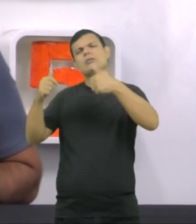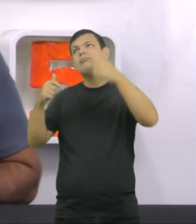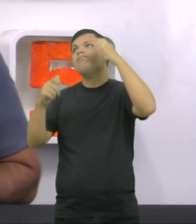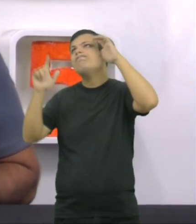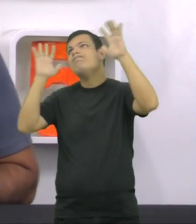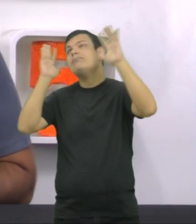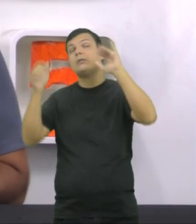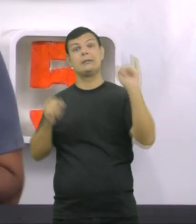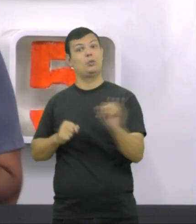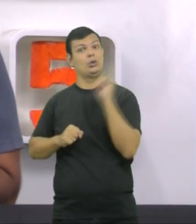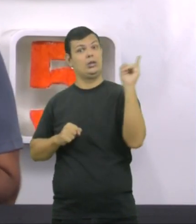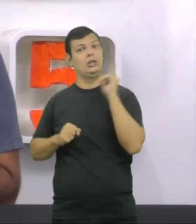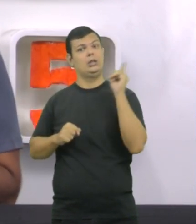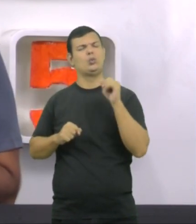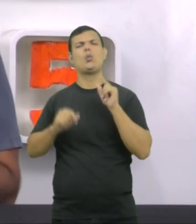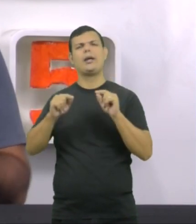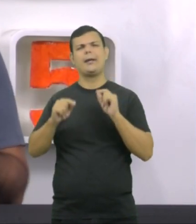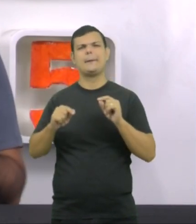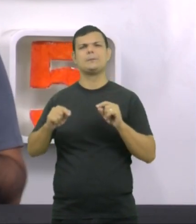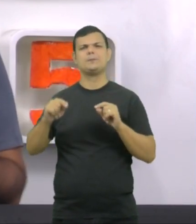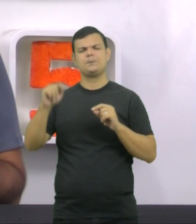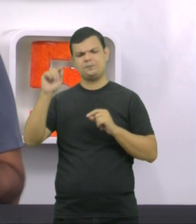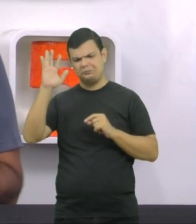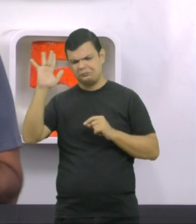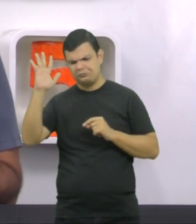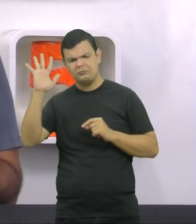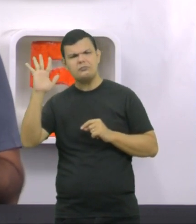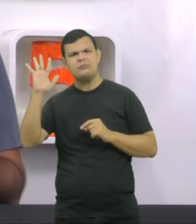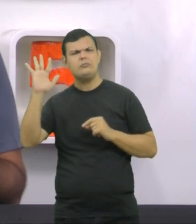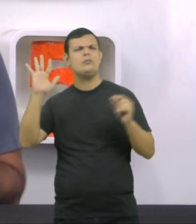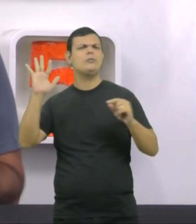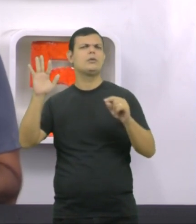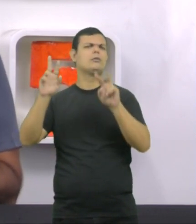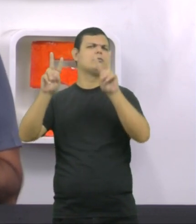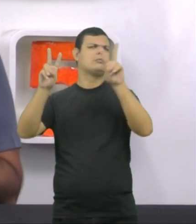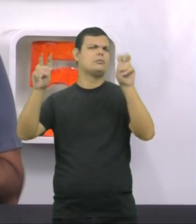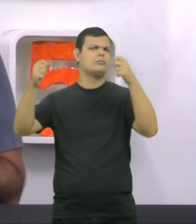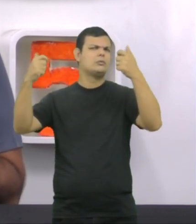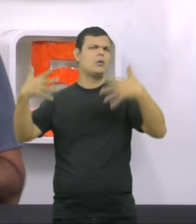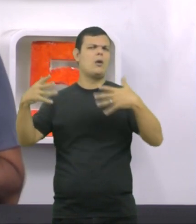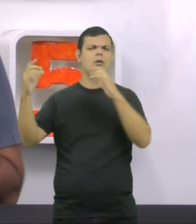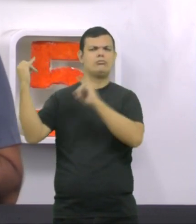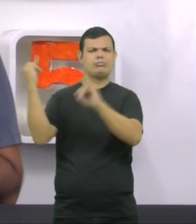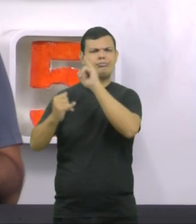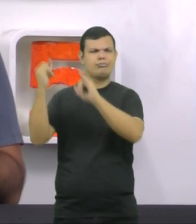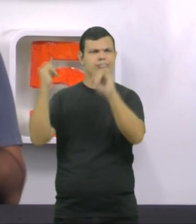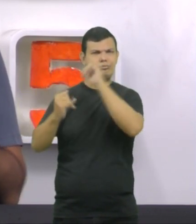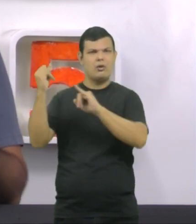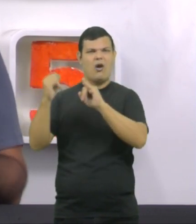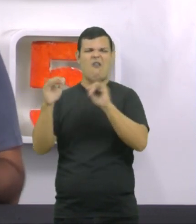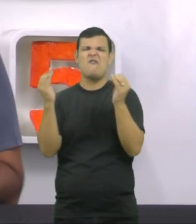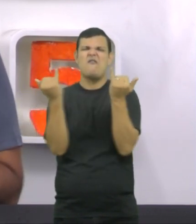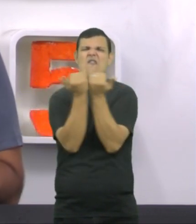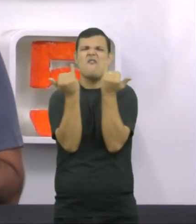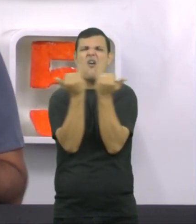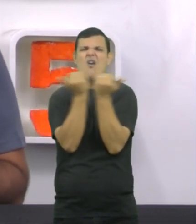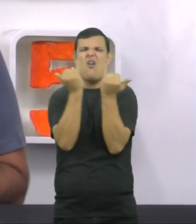é a cor da pelagem dele? Tempo. O cachorro e a cor é amarela. Isso, era um cachorro de pelagem